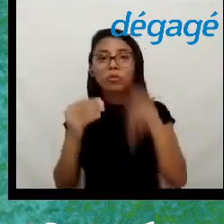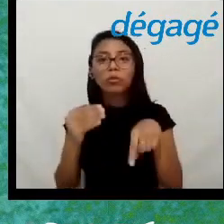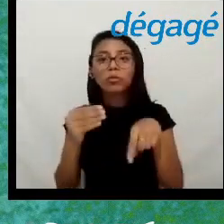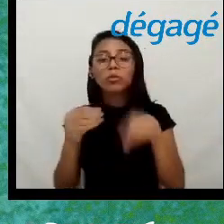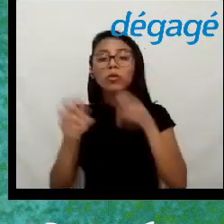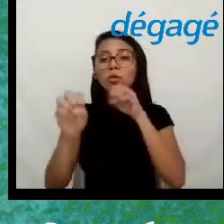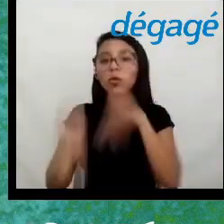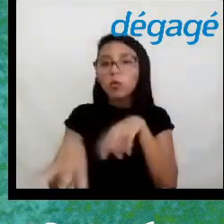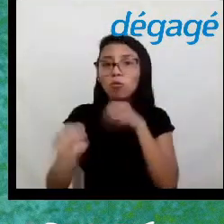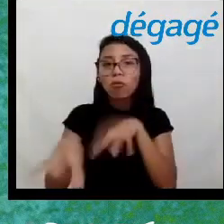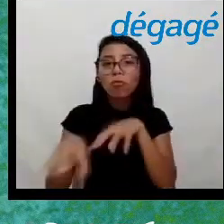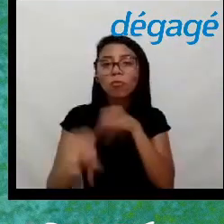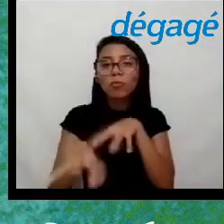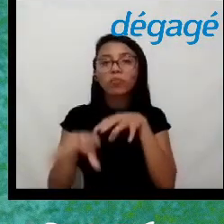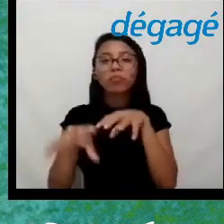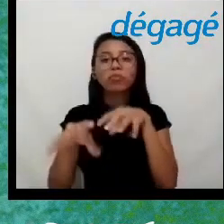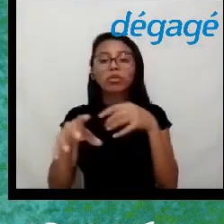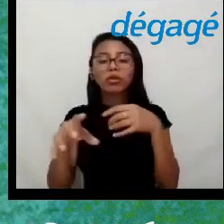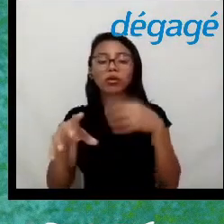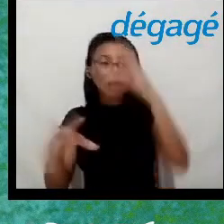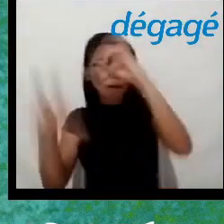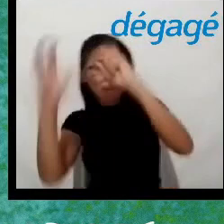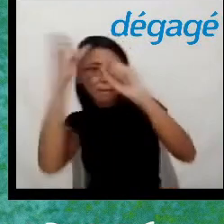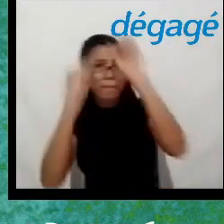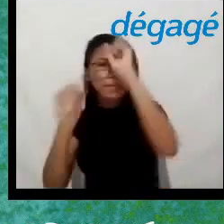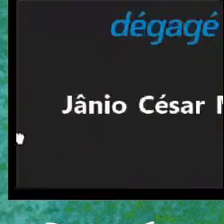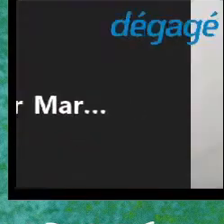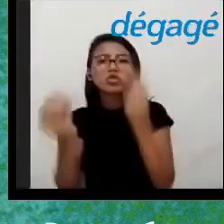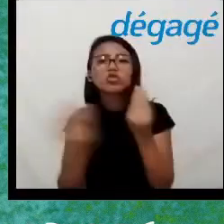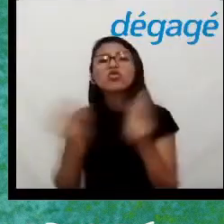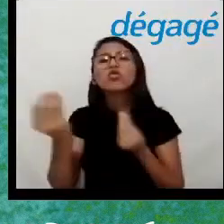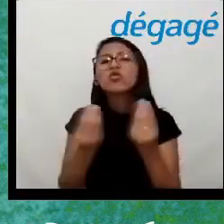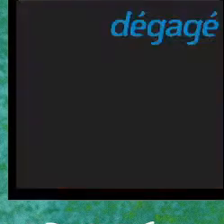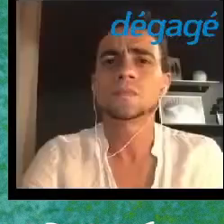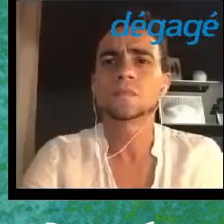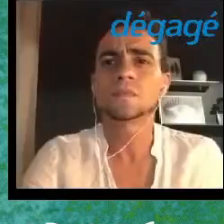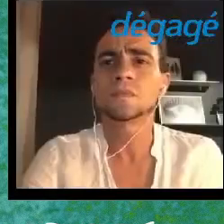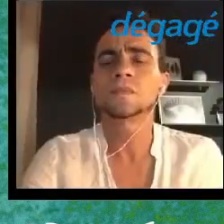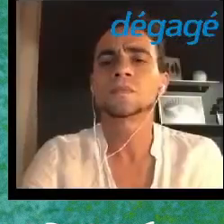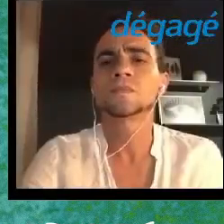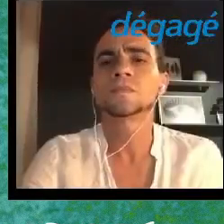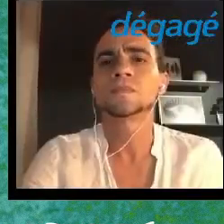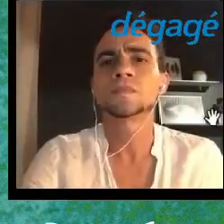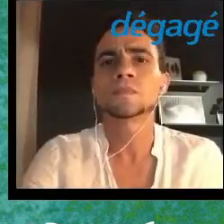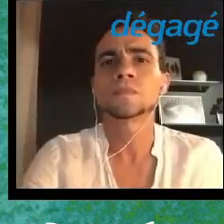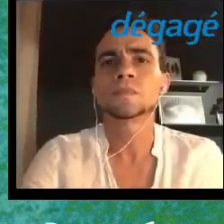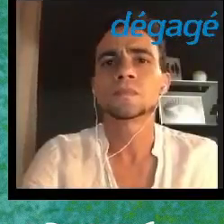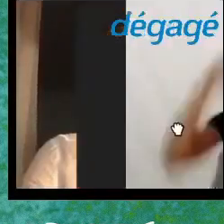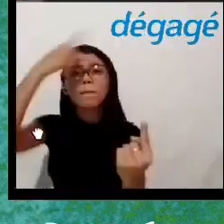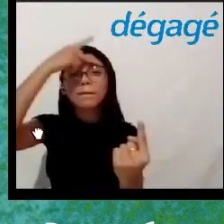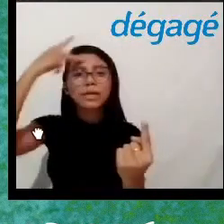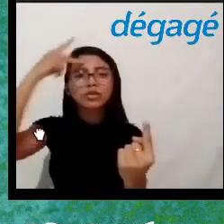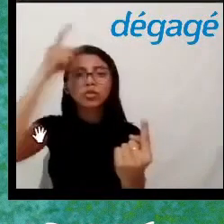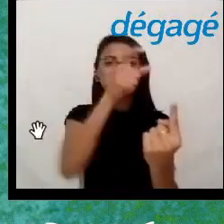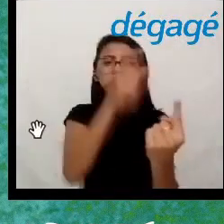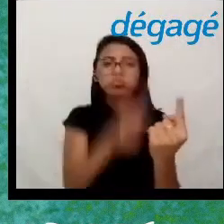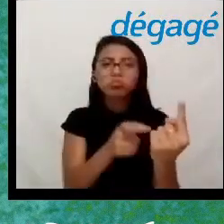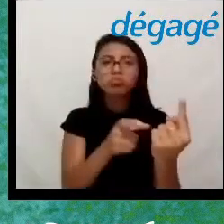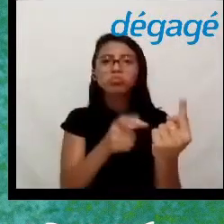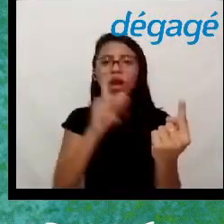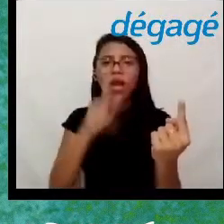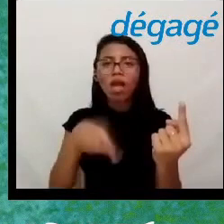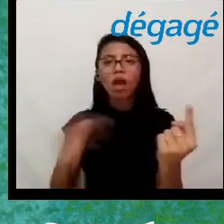decorrem. E após o seminário, seguiremos criando espaços de discussão, de